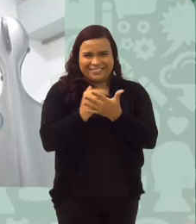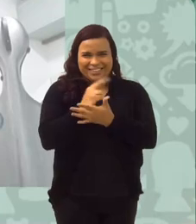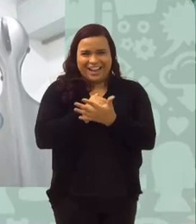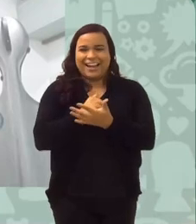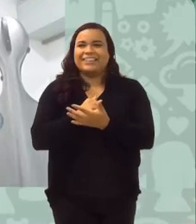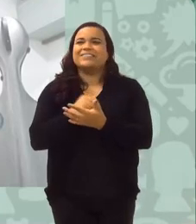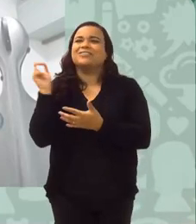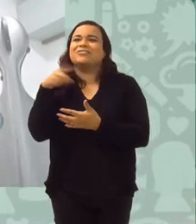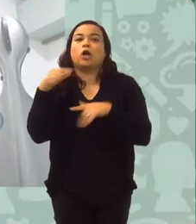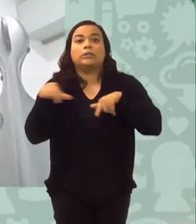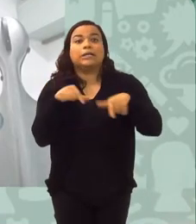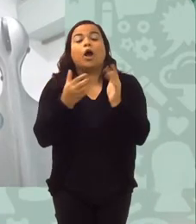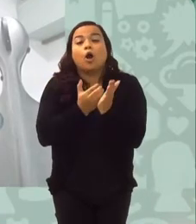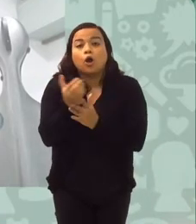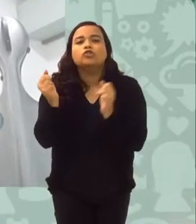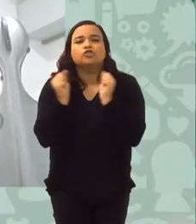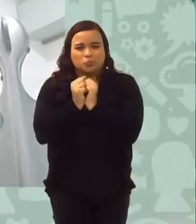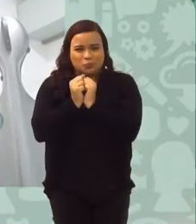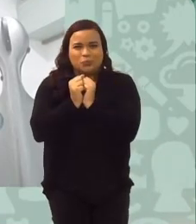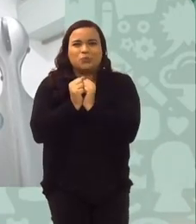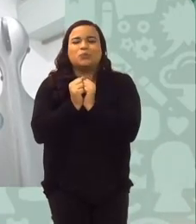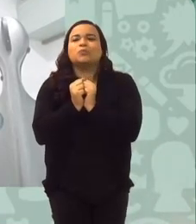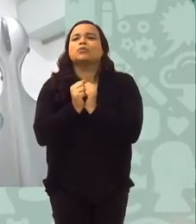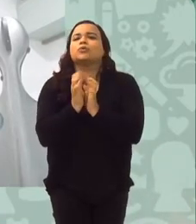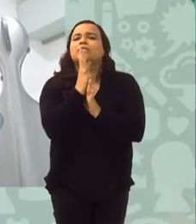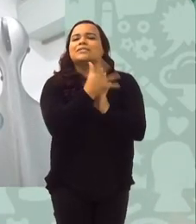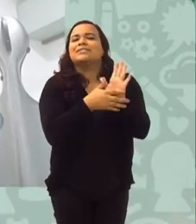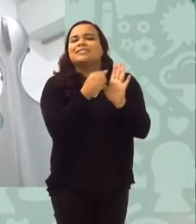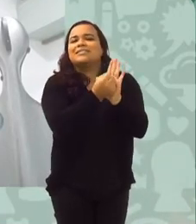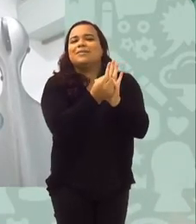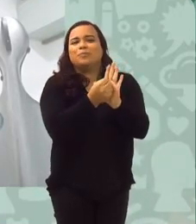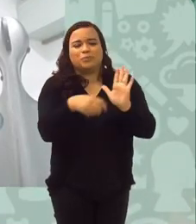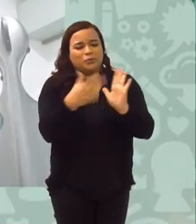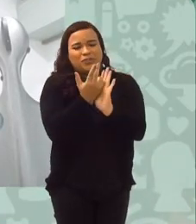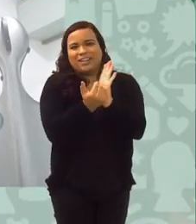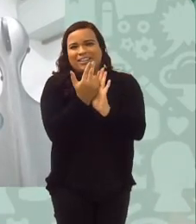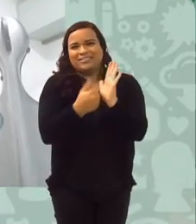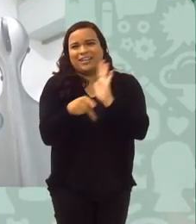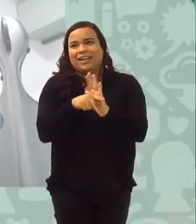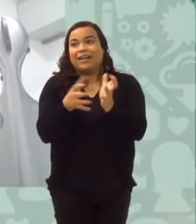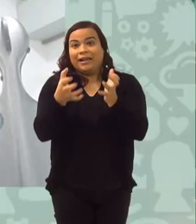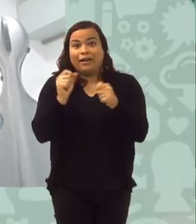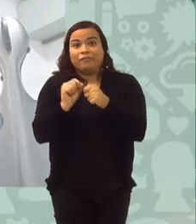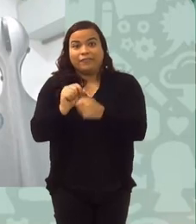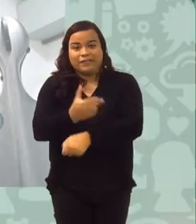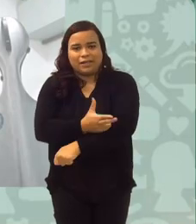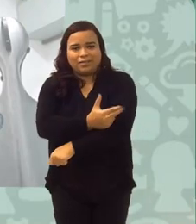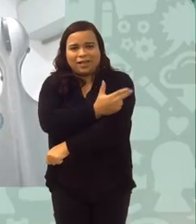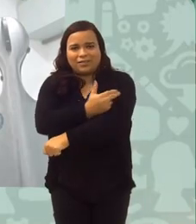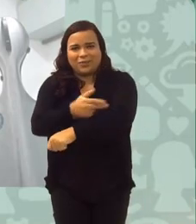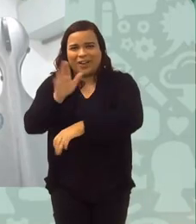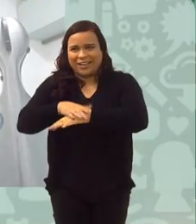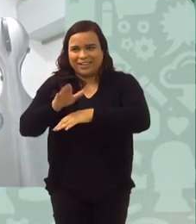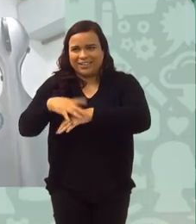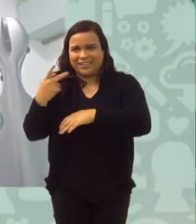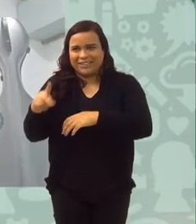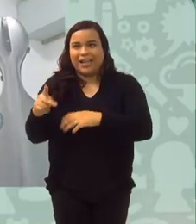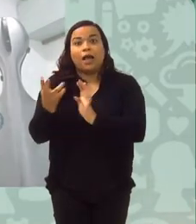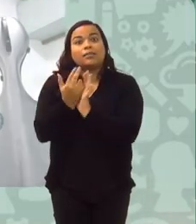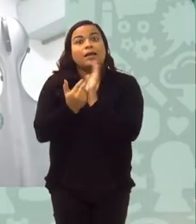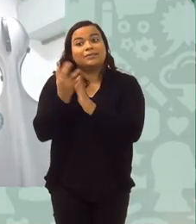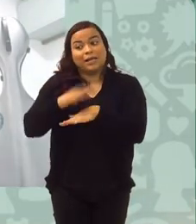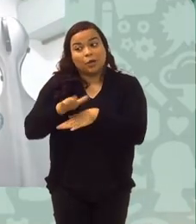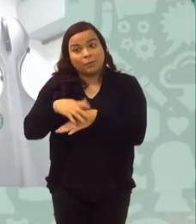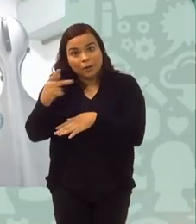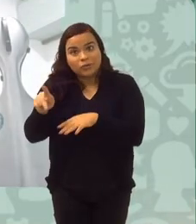que a gente começou a trabalhar o simbolismo desse desenho, que ele quer fazer uma tatuagem, e ele mesmo